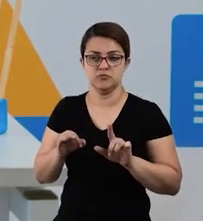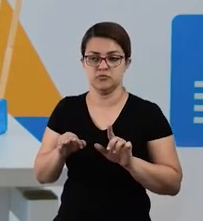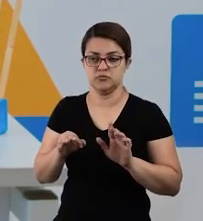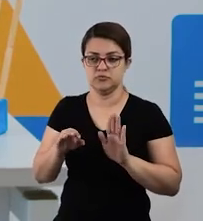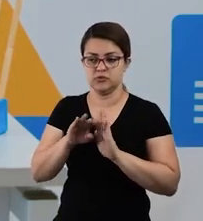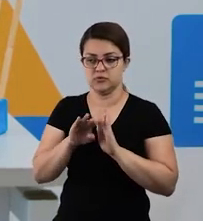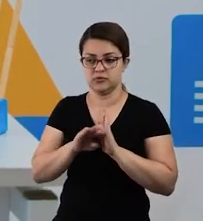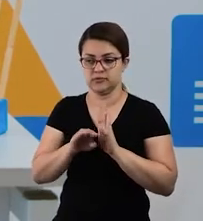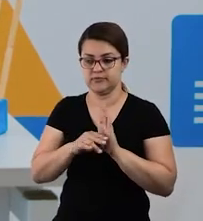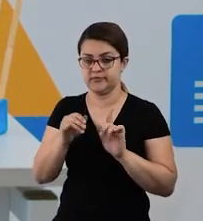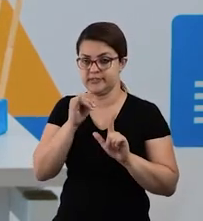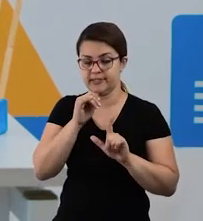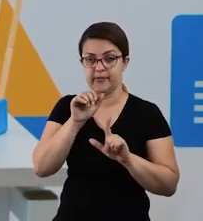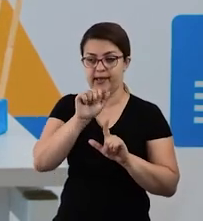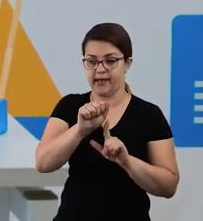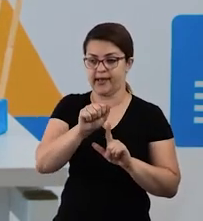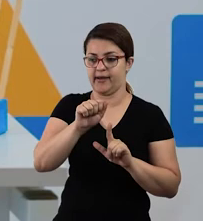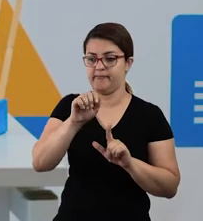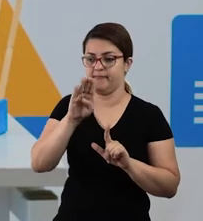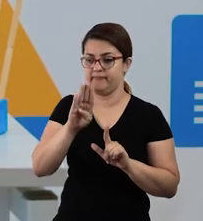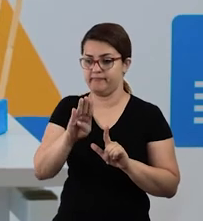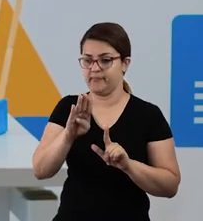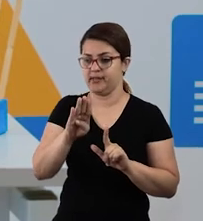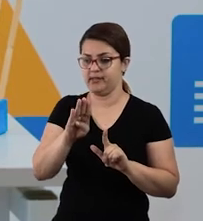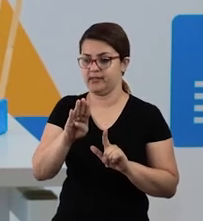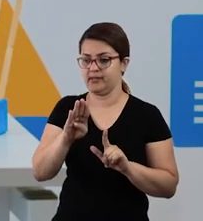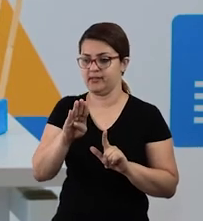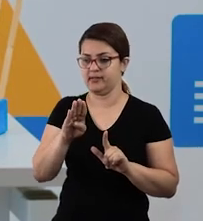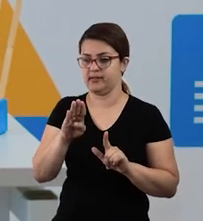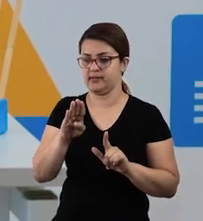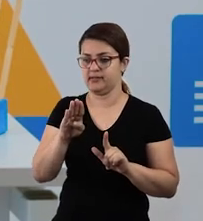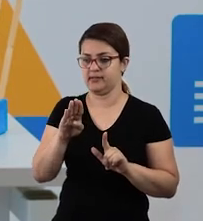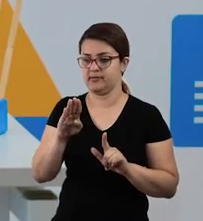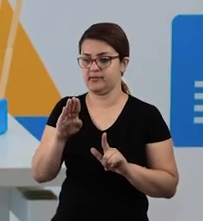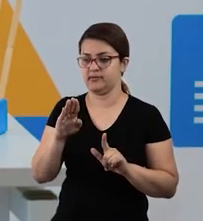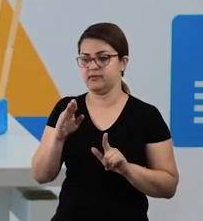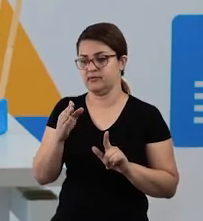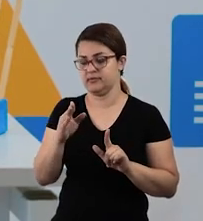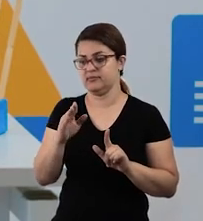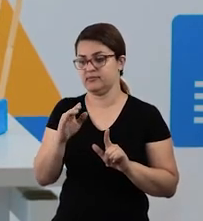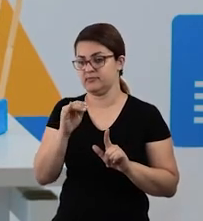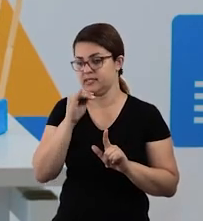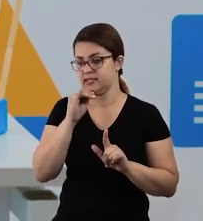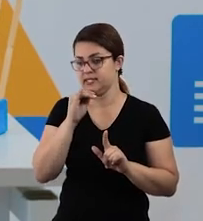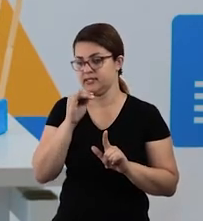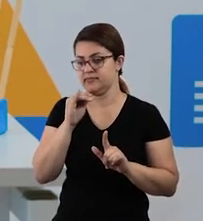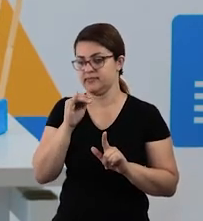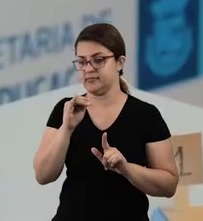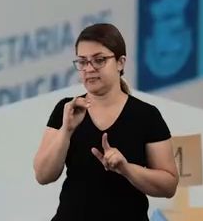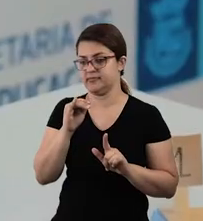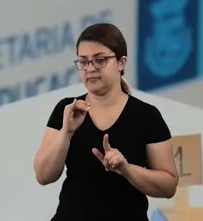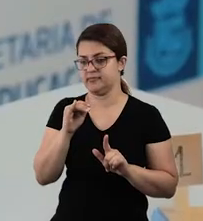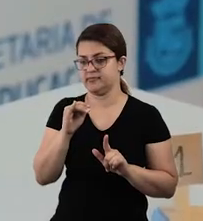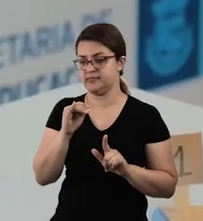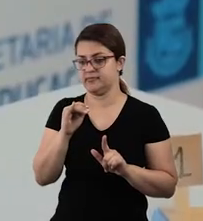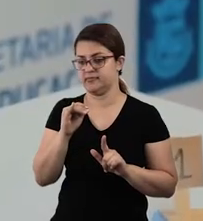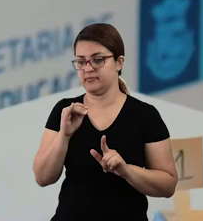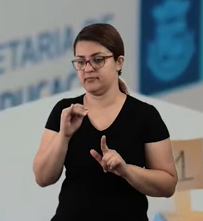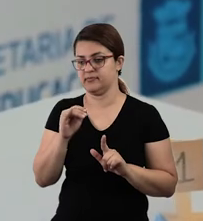correta. Então vamos ter lá A, B, né? C.